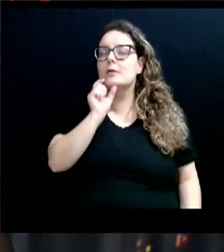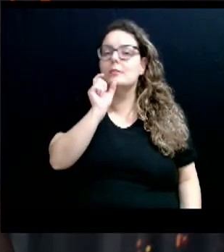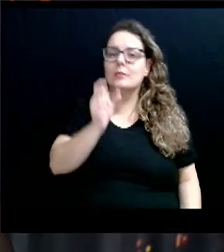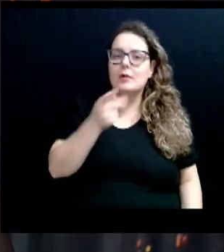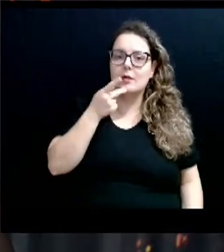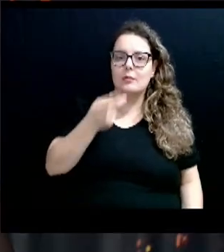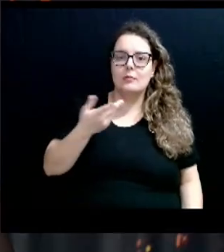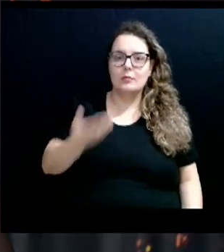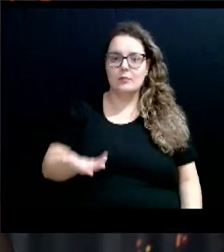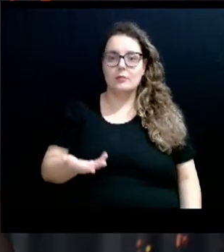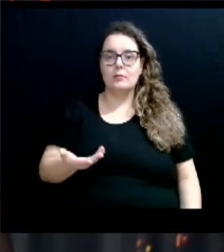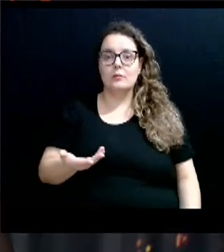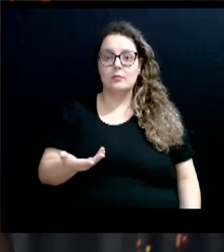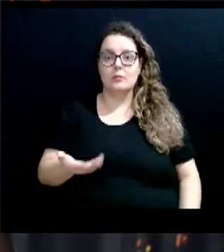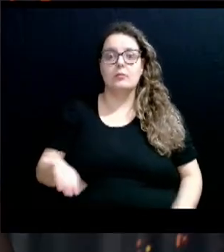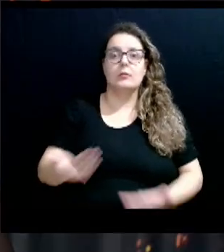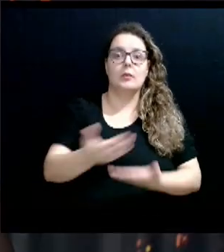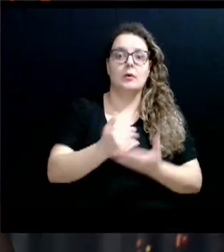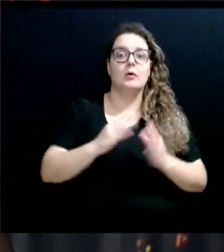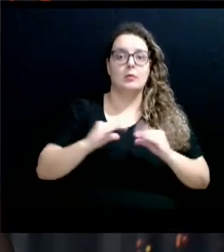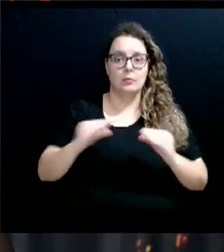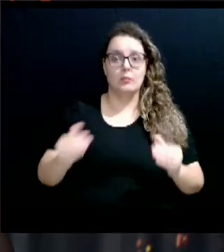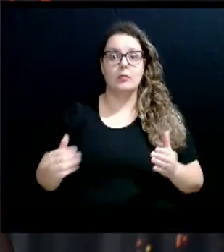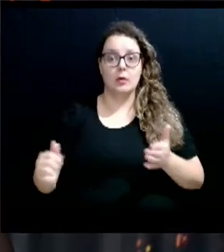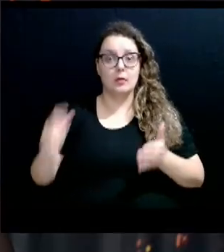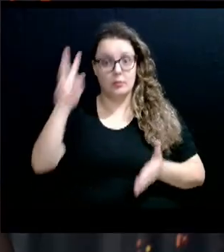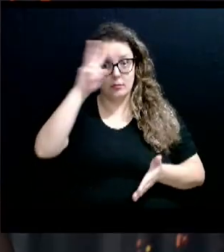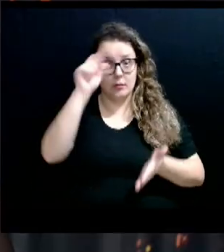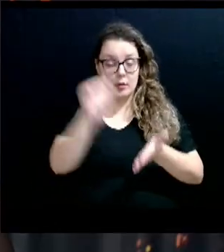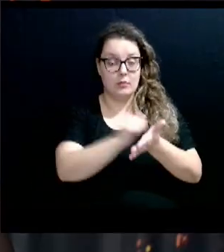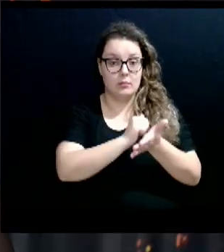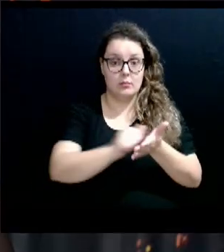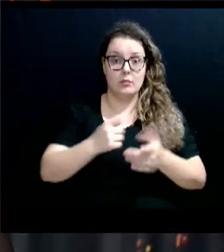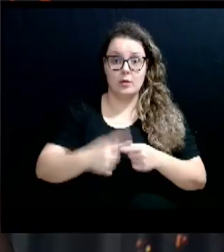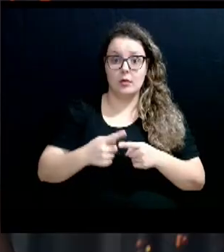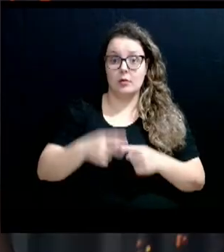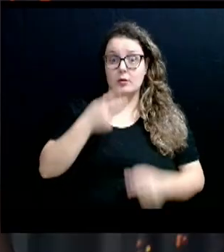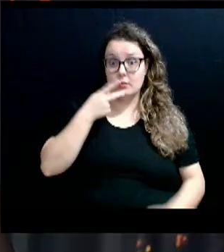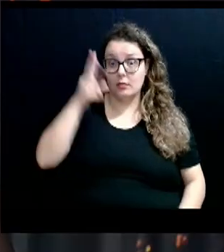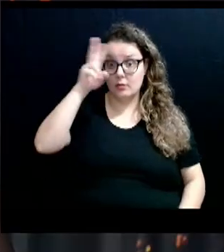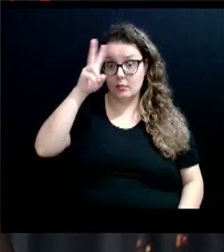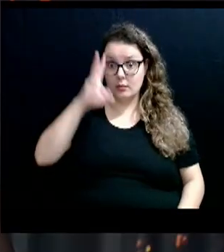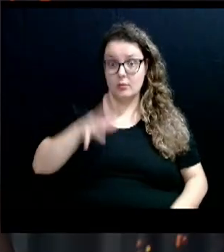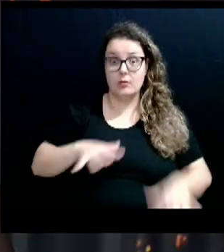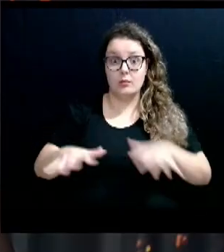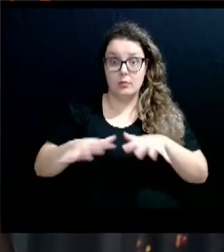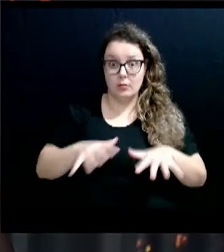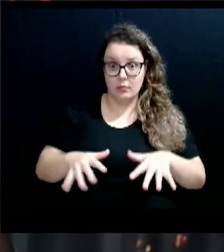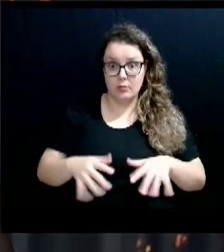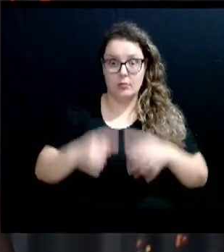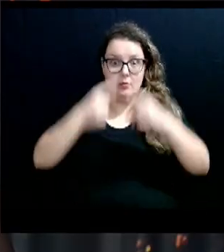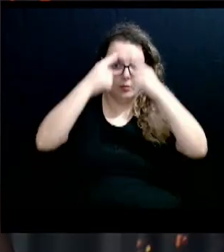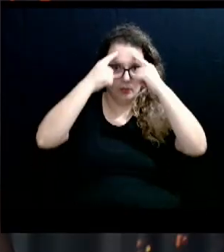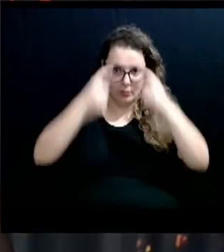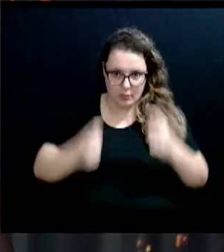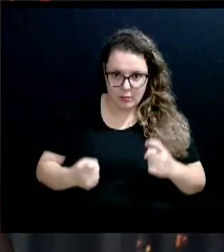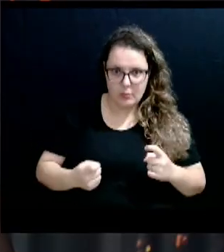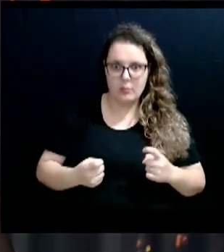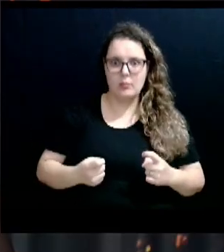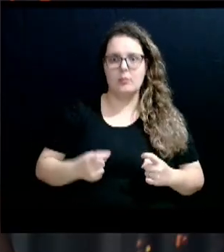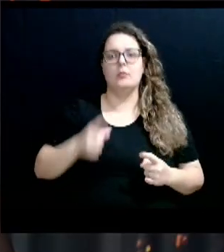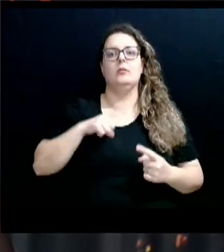muito acolhimento, né? Apagamento histórico. Porque a gente está falando aí, historicamente, de um movimento violento que tem como